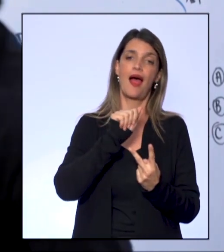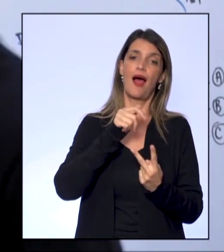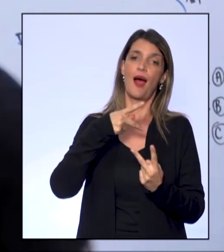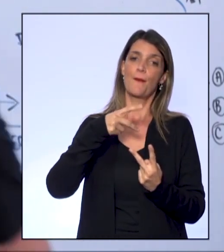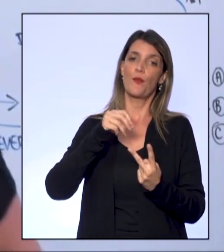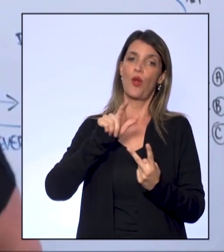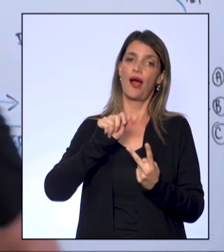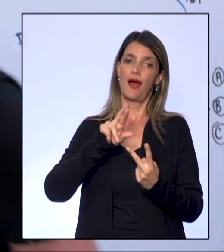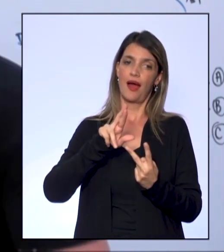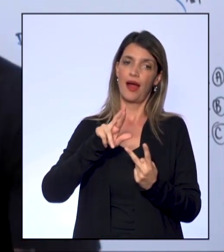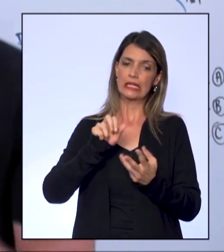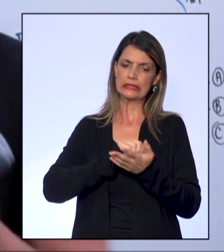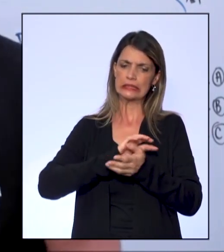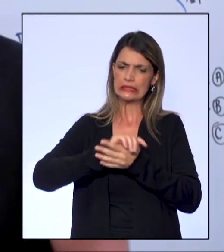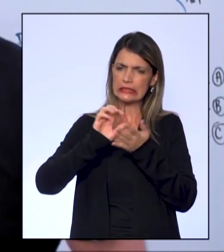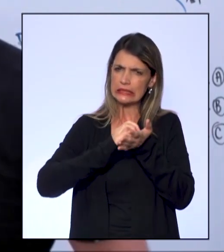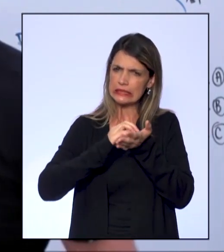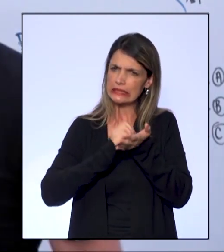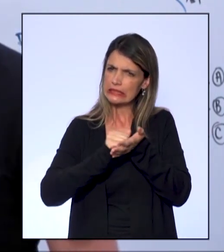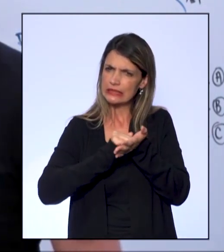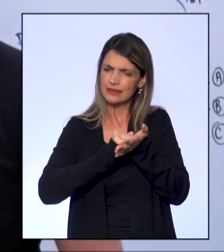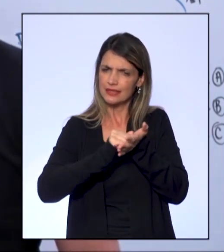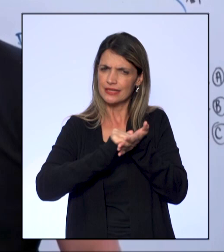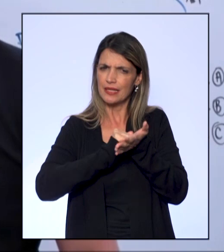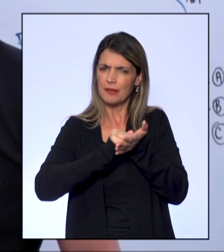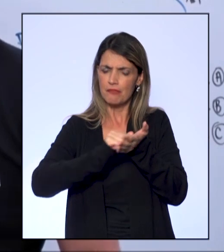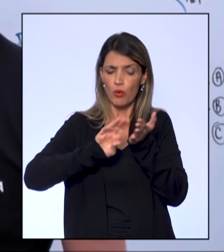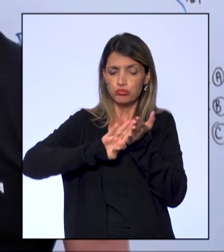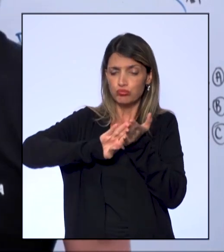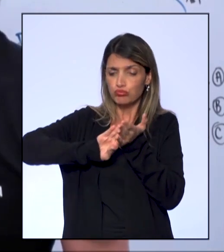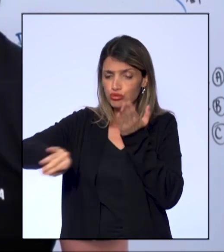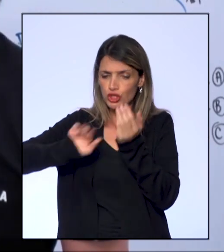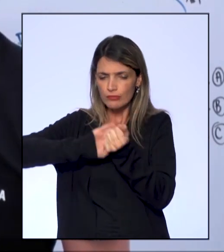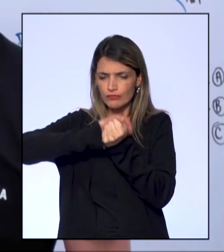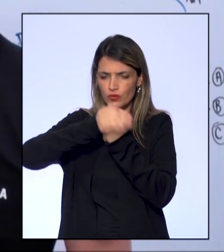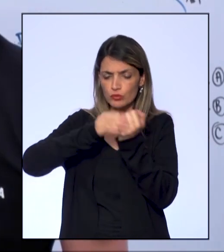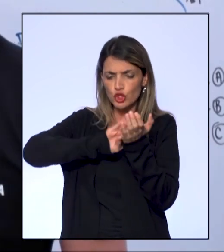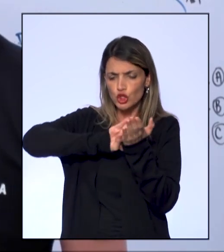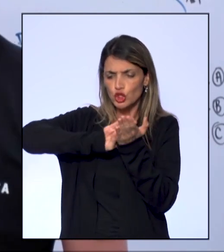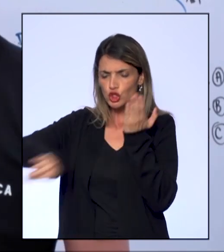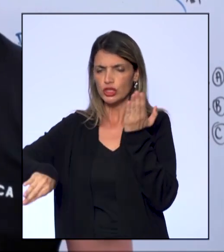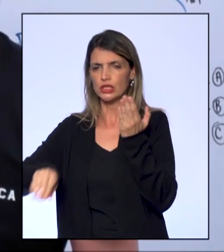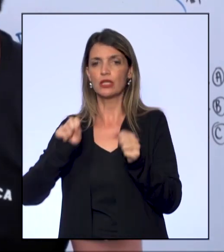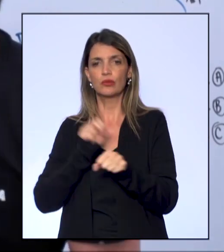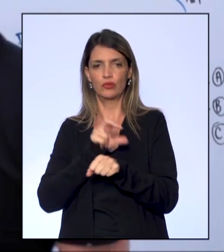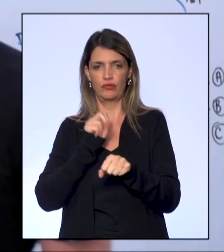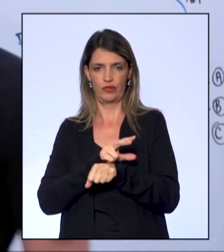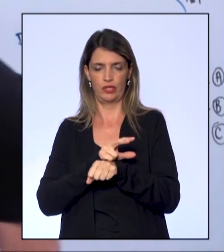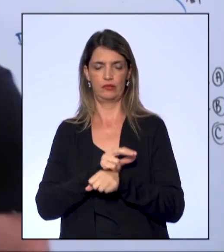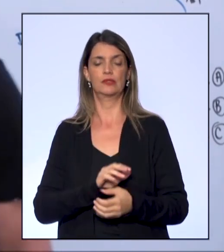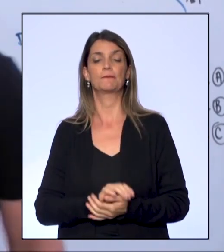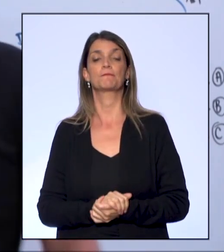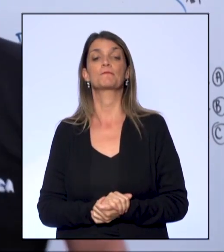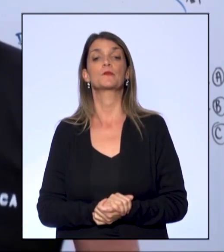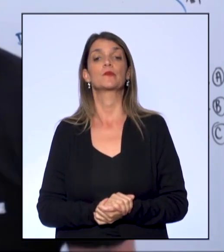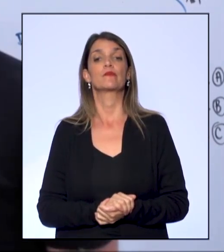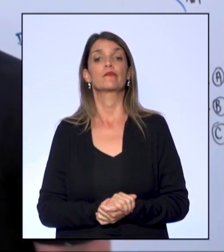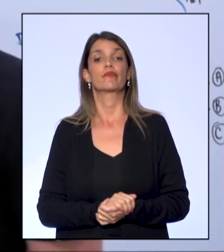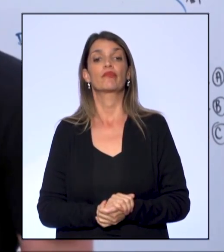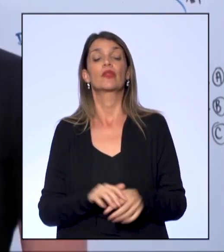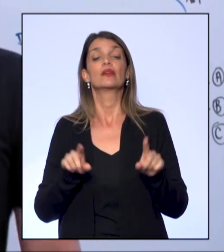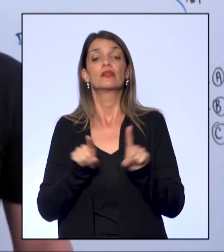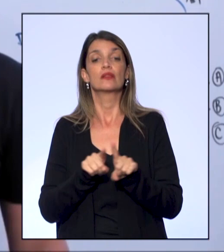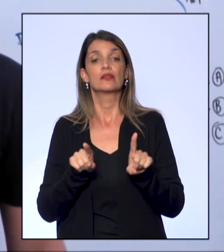sabe que você está tirando, você está rompendo esse envelope do vírus que tem lipídio e proteína. Outra coisa, galera, nem todo vírus